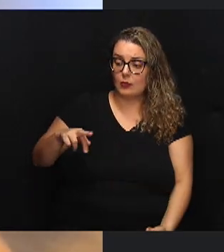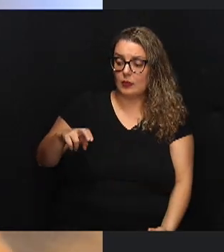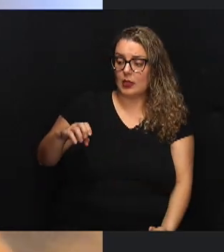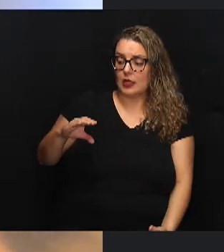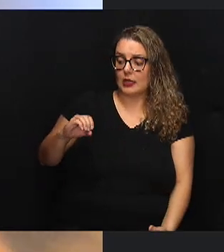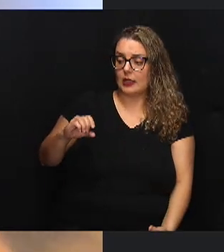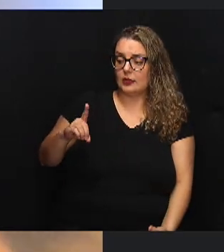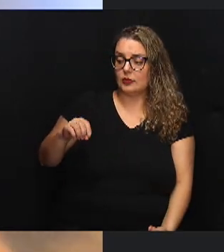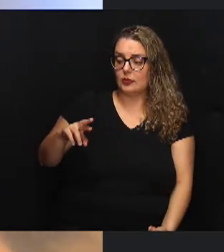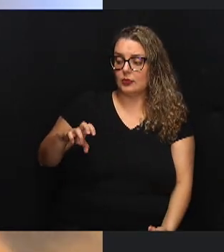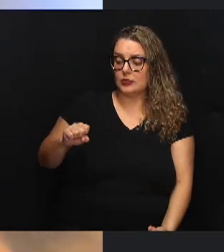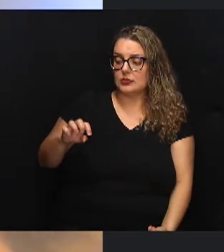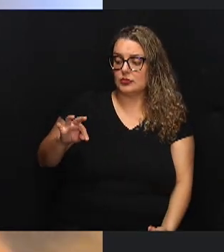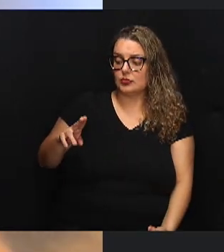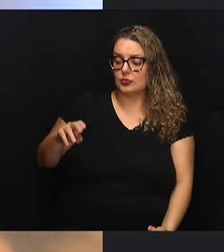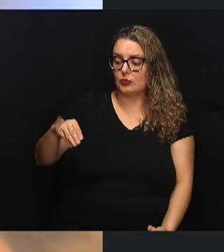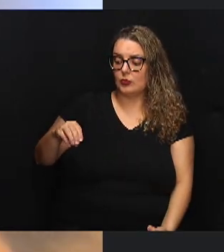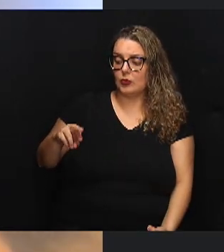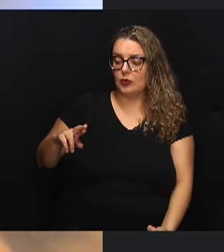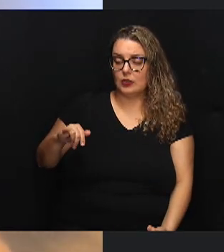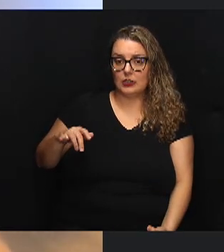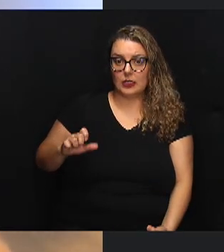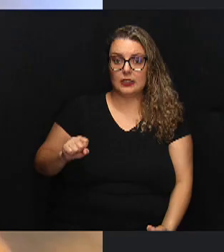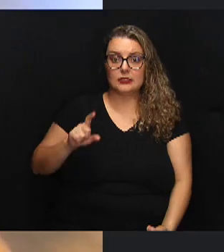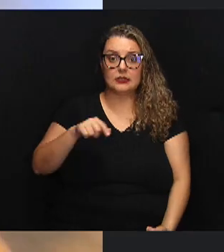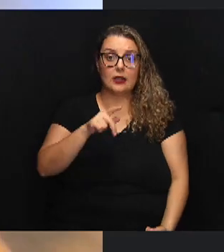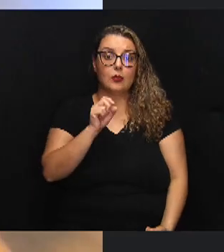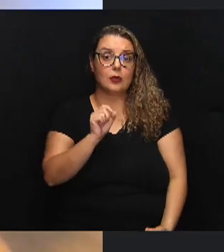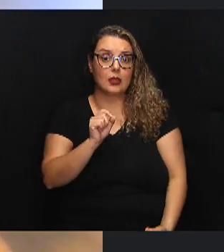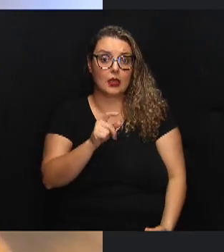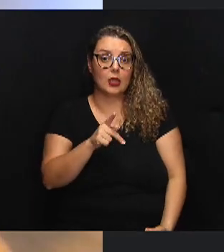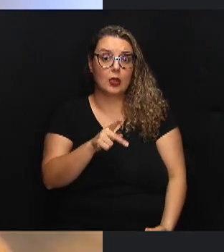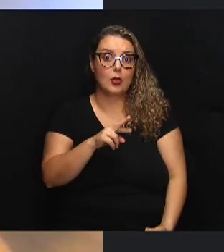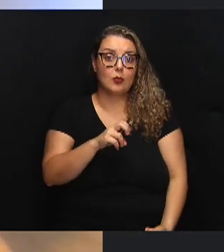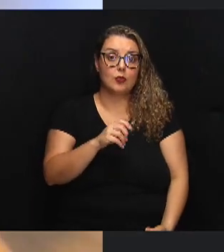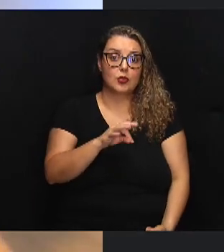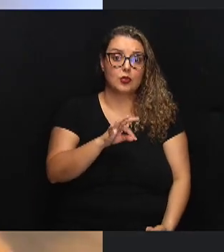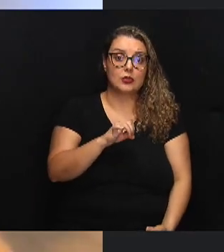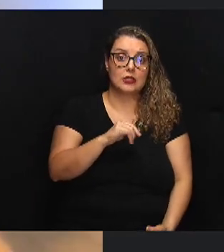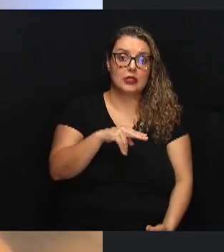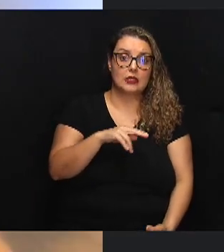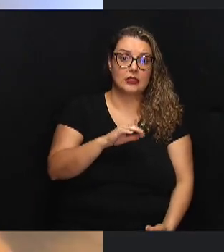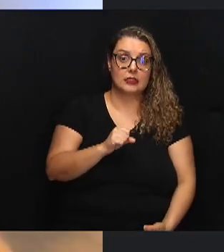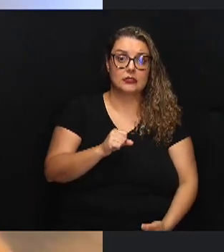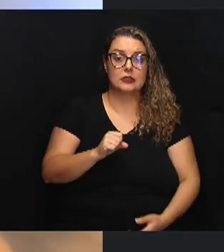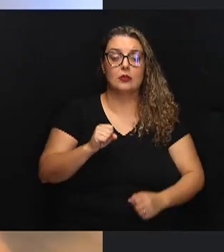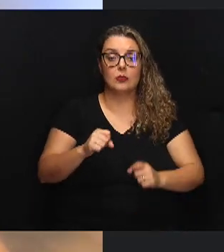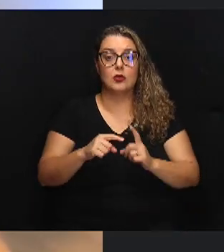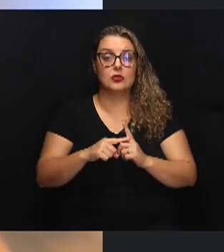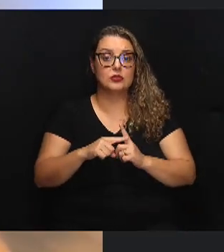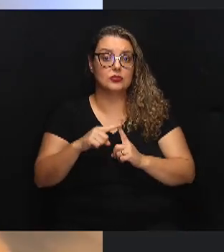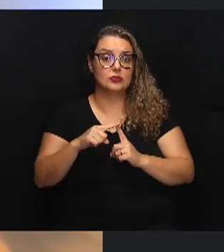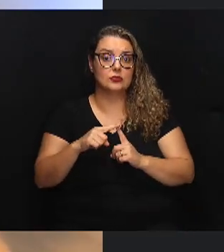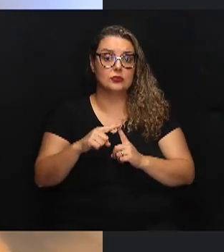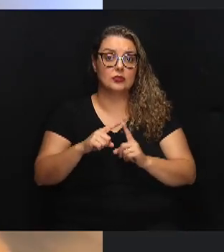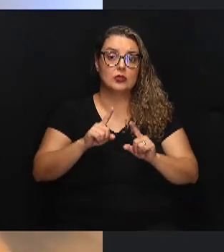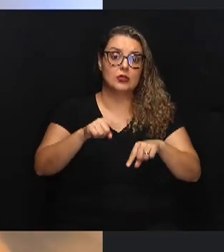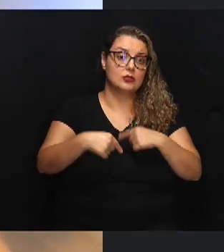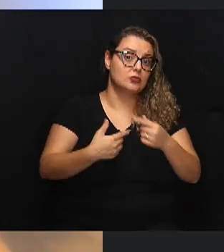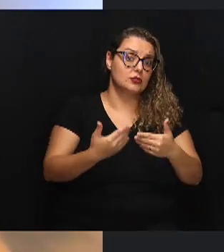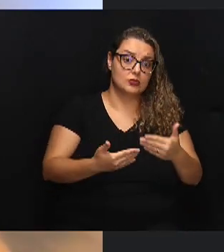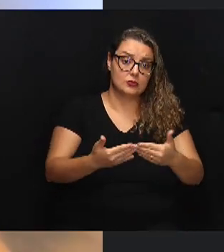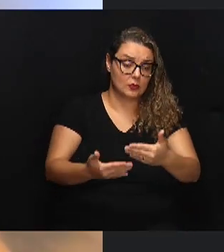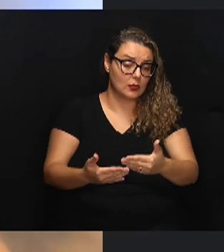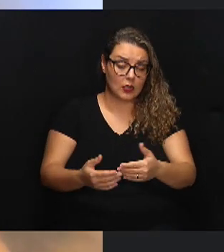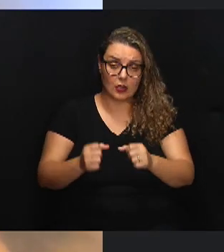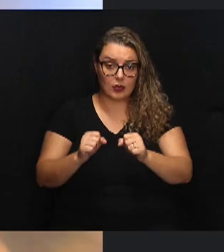tumorais, eles nada mais são do que proteínas. Então, eles podem estar aumentados em decorrência de outros processos que